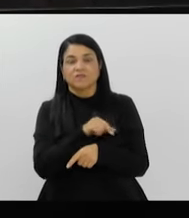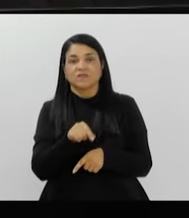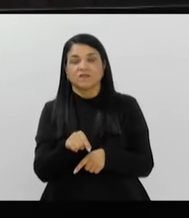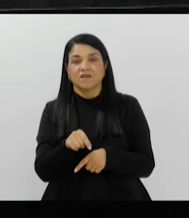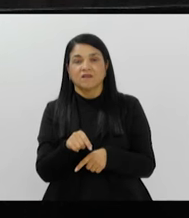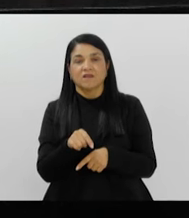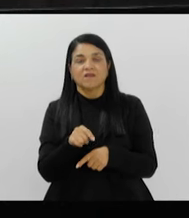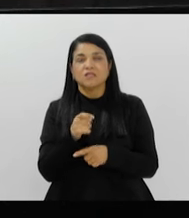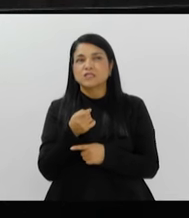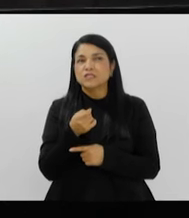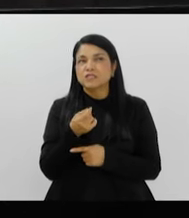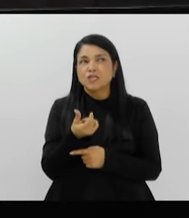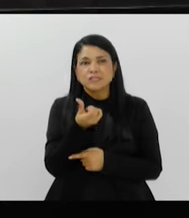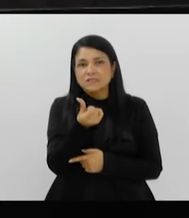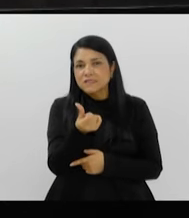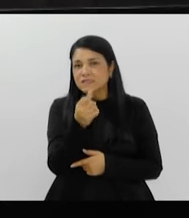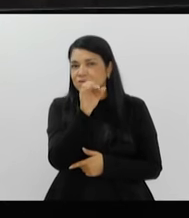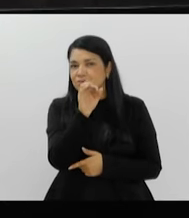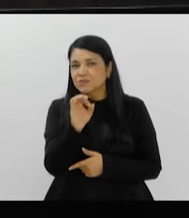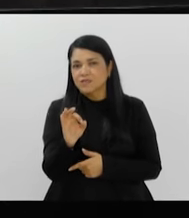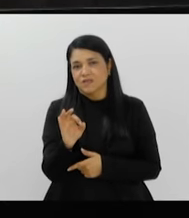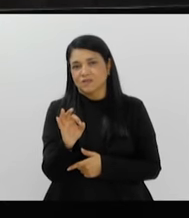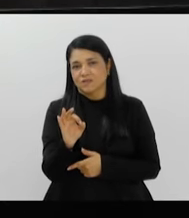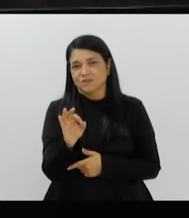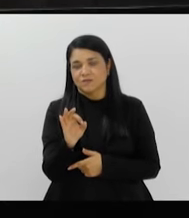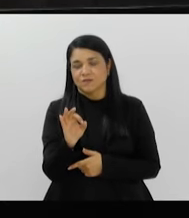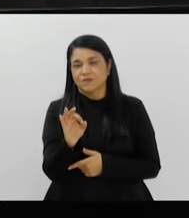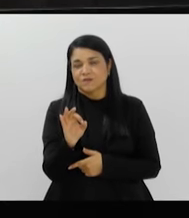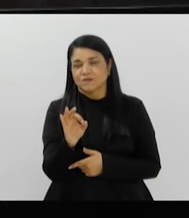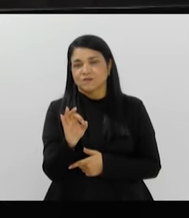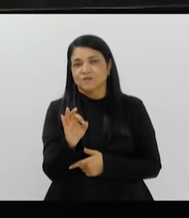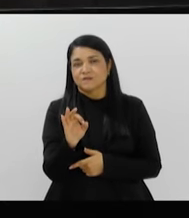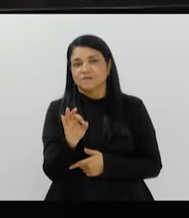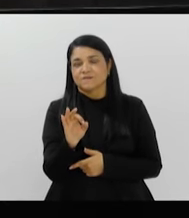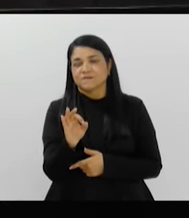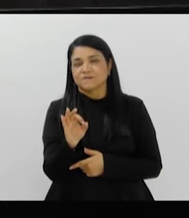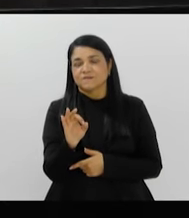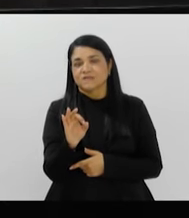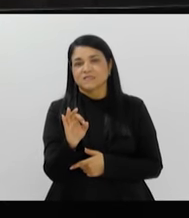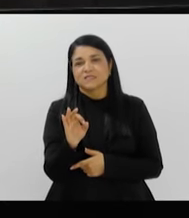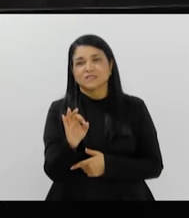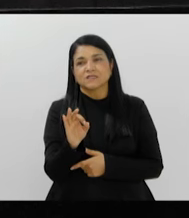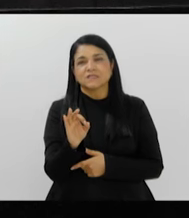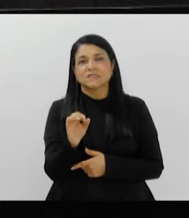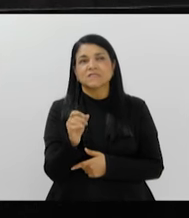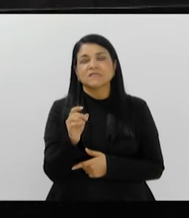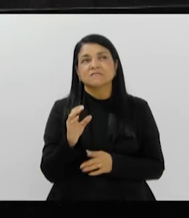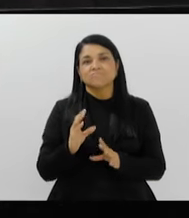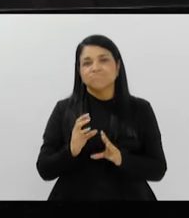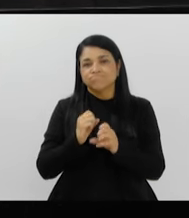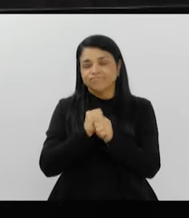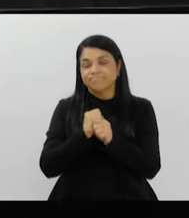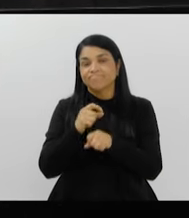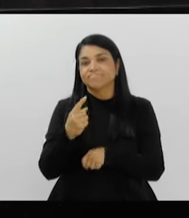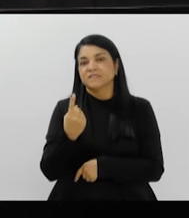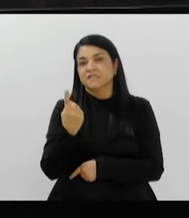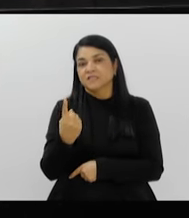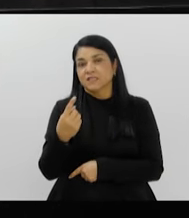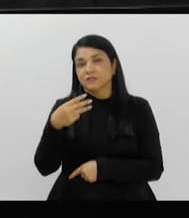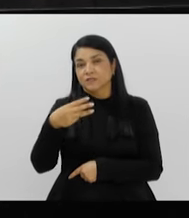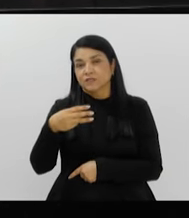é de apenas, a receita, desculpa, é de apenas 138